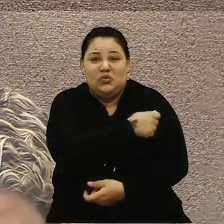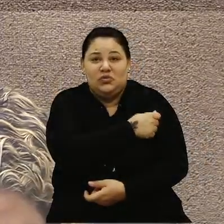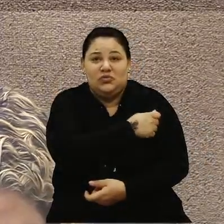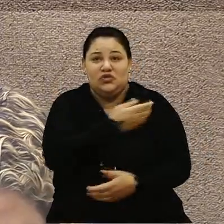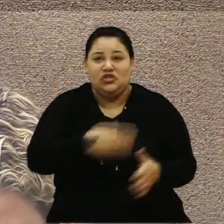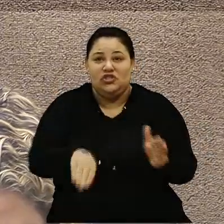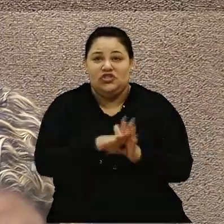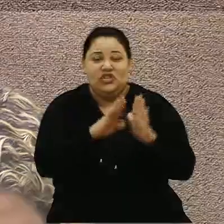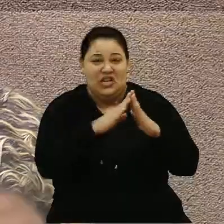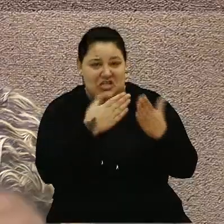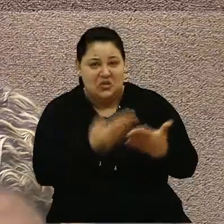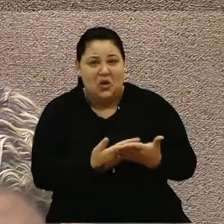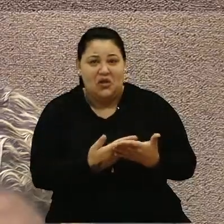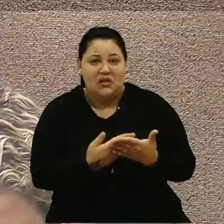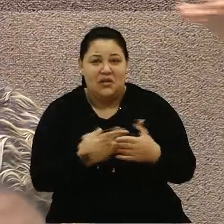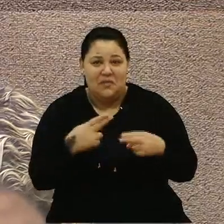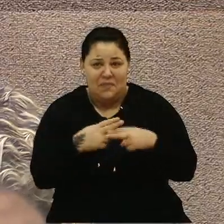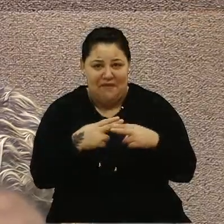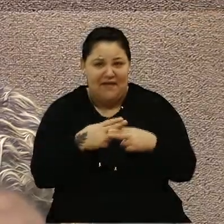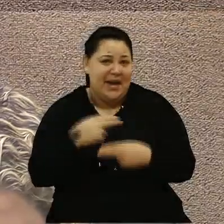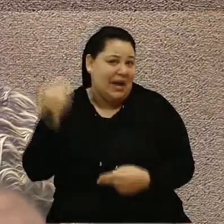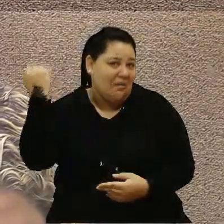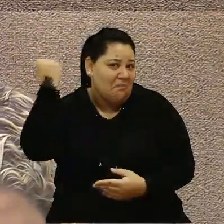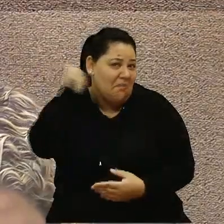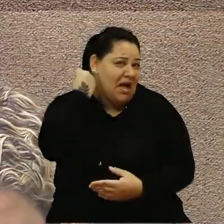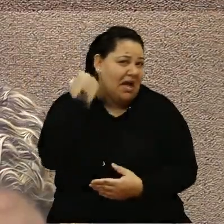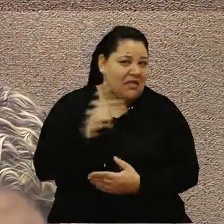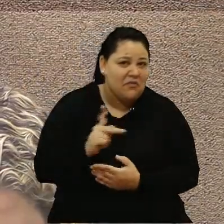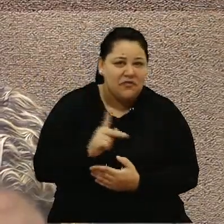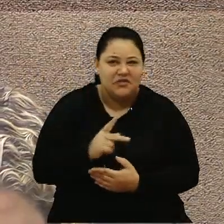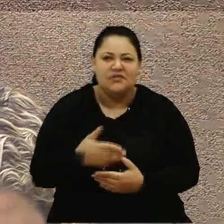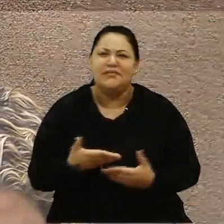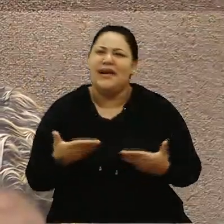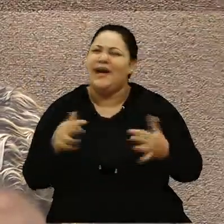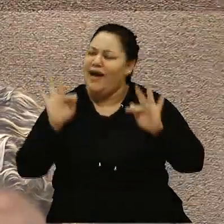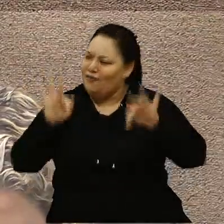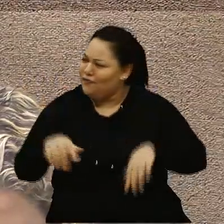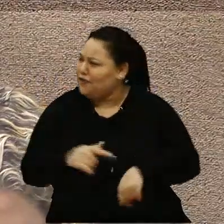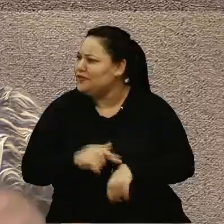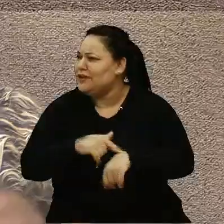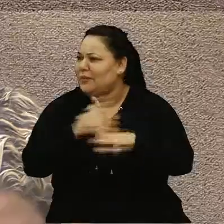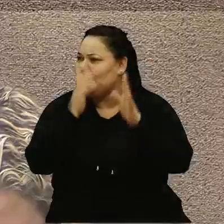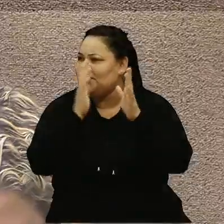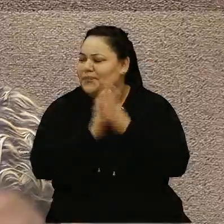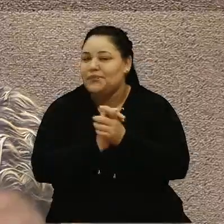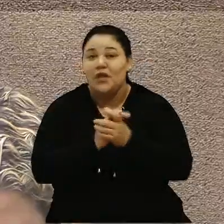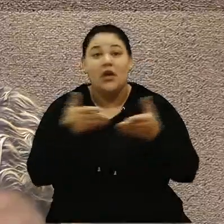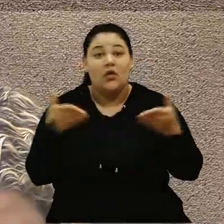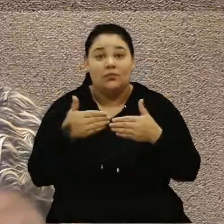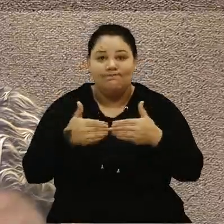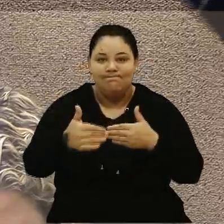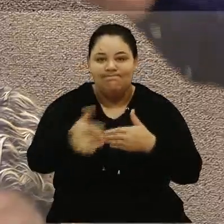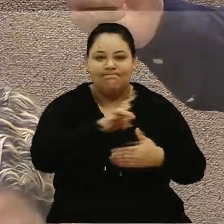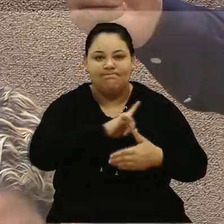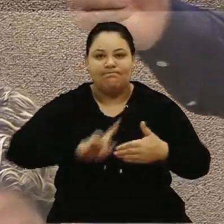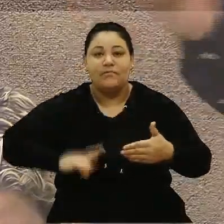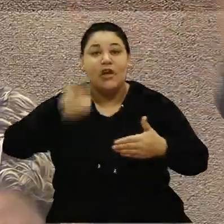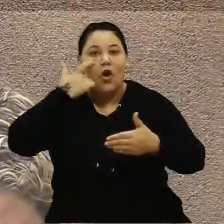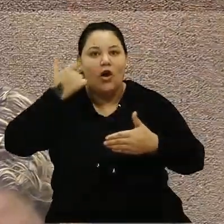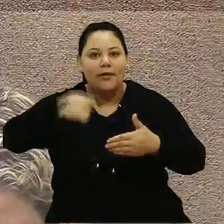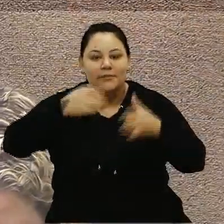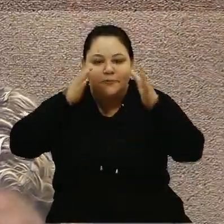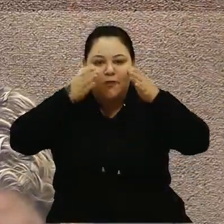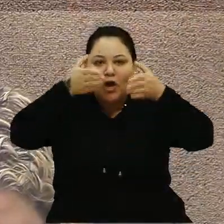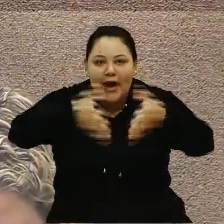professora. Chegamos ao fim dos tempos. Ou tenhamos daqui para frente um governo que olha pelo que é certo e